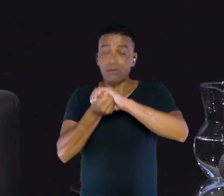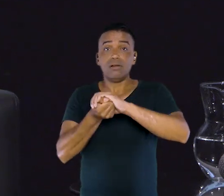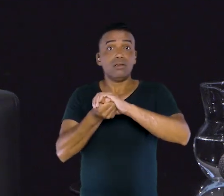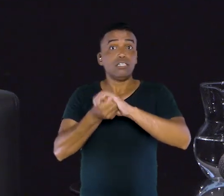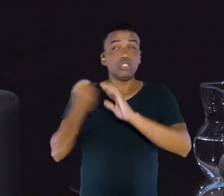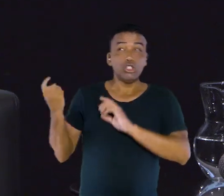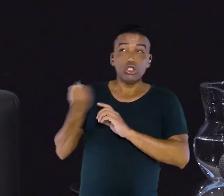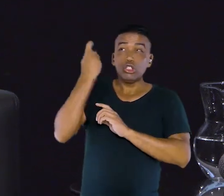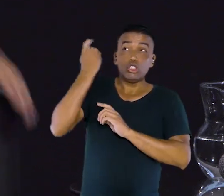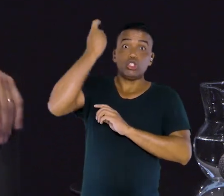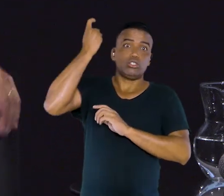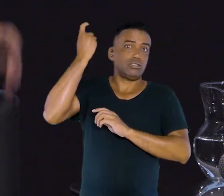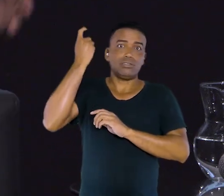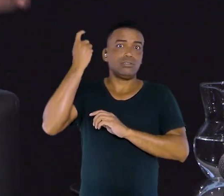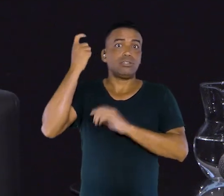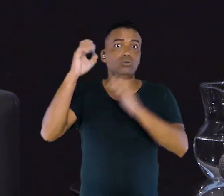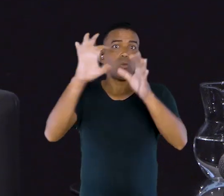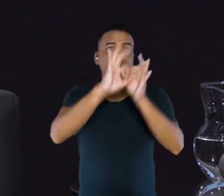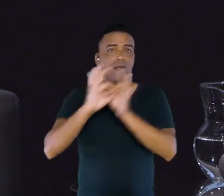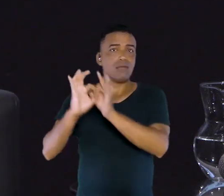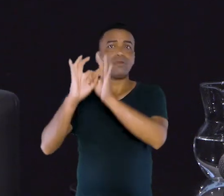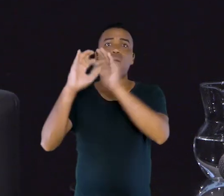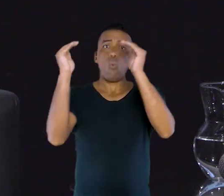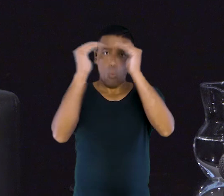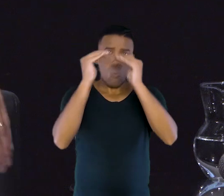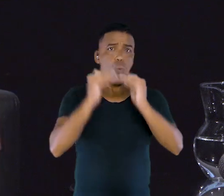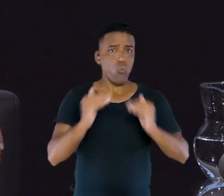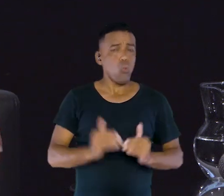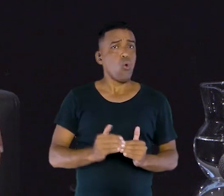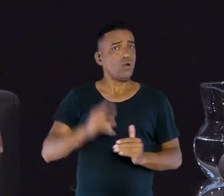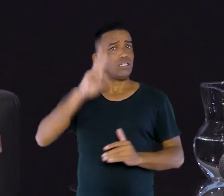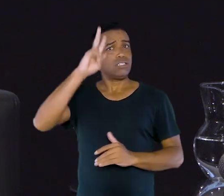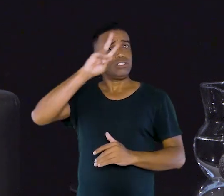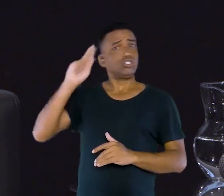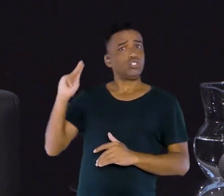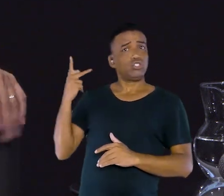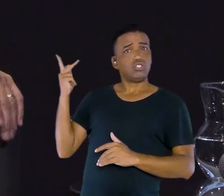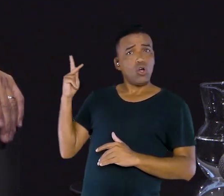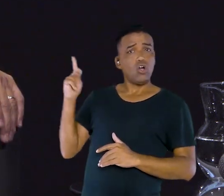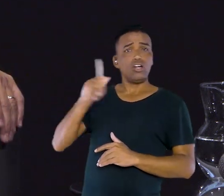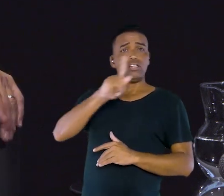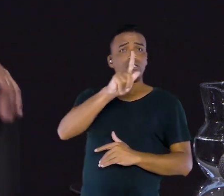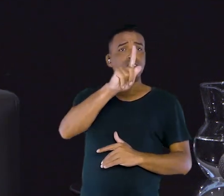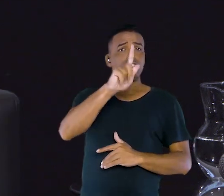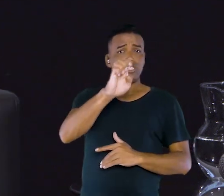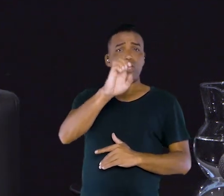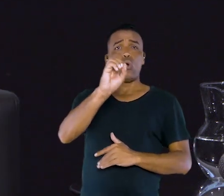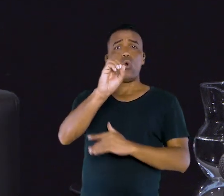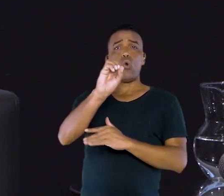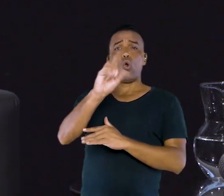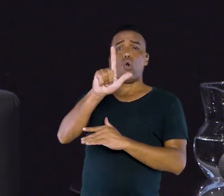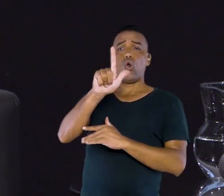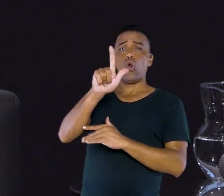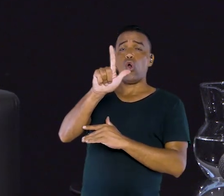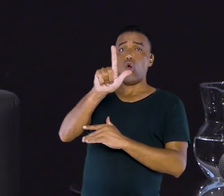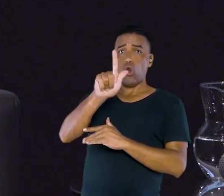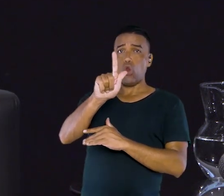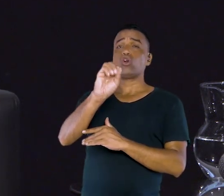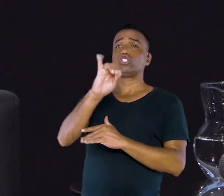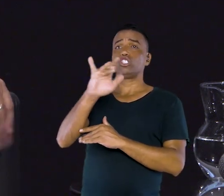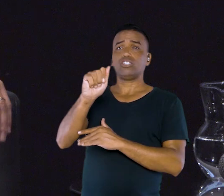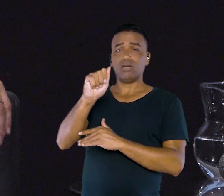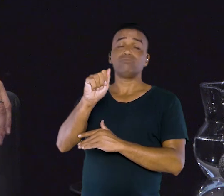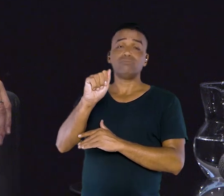uma convergência assim, muito forte entre o que você fala e o que, né, a história natural, a geologia fala para a gente. No caso da arqueologia,